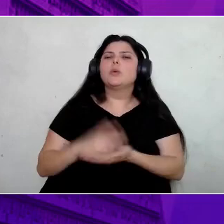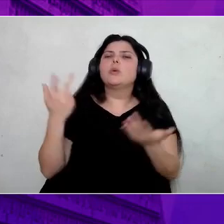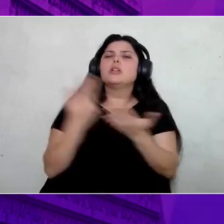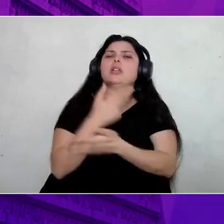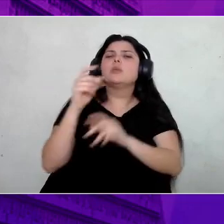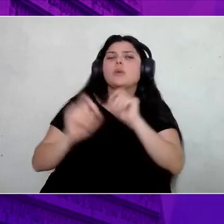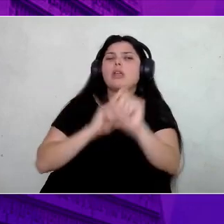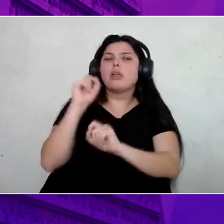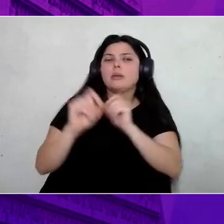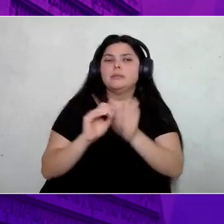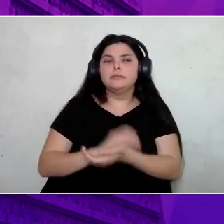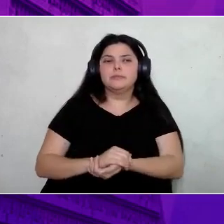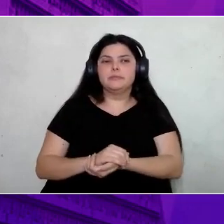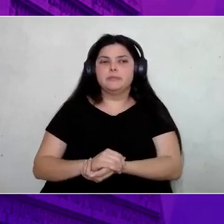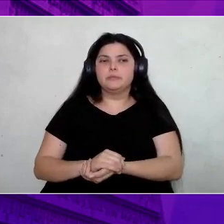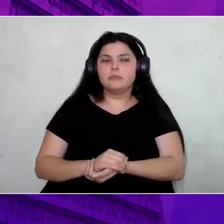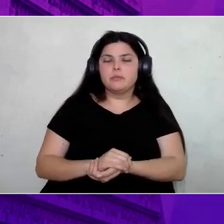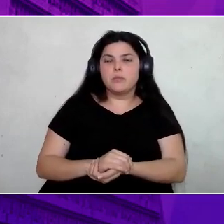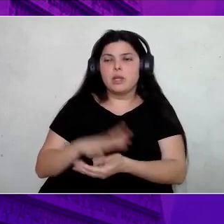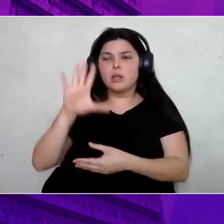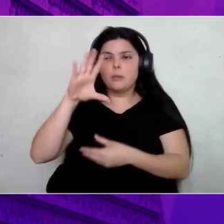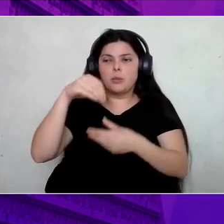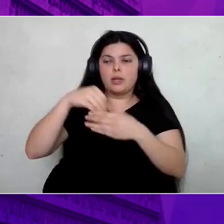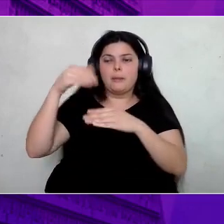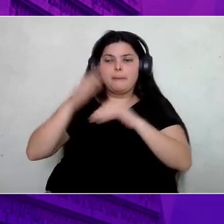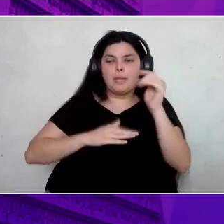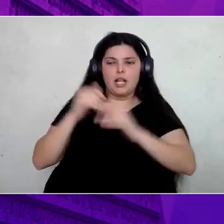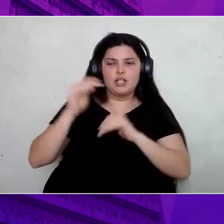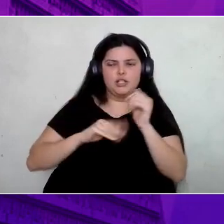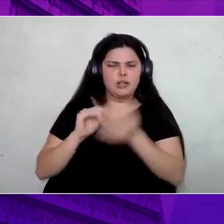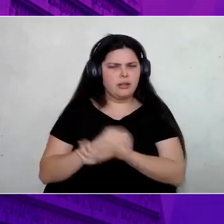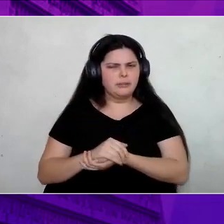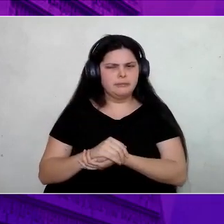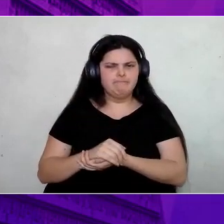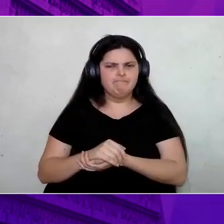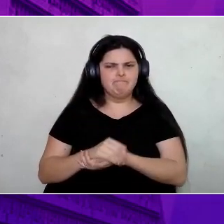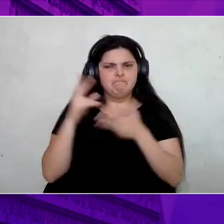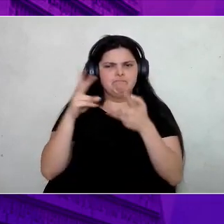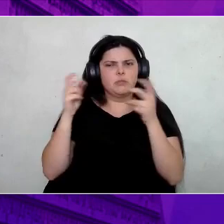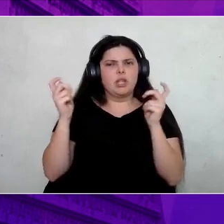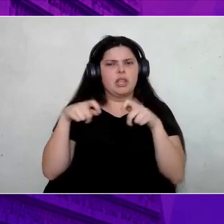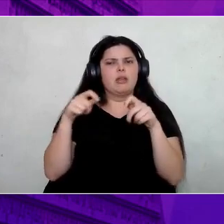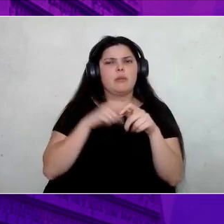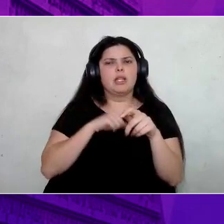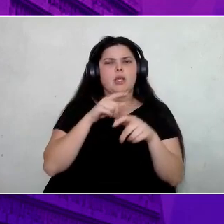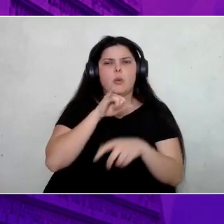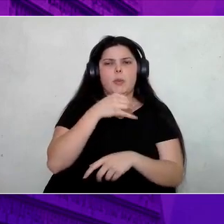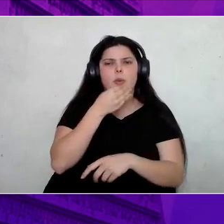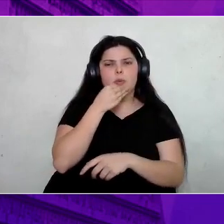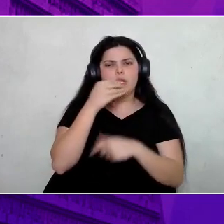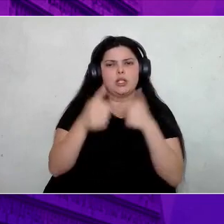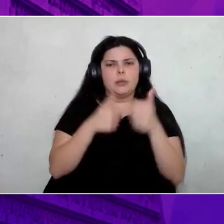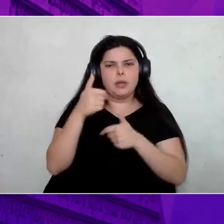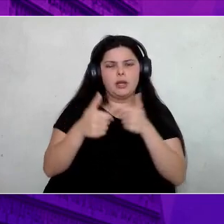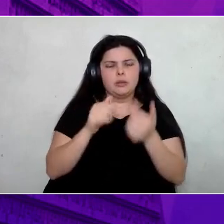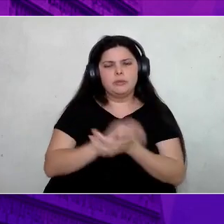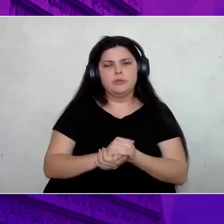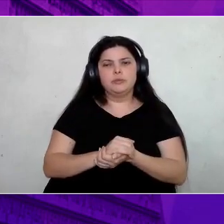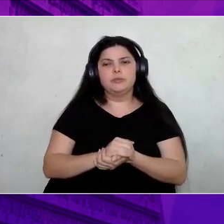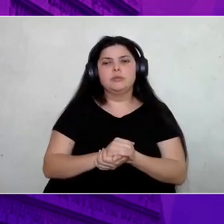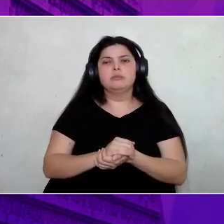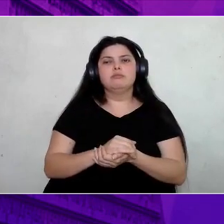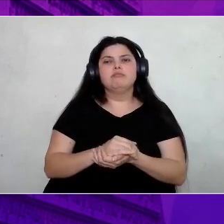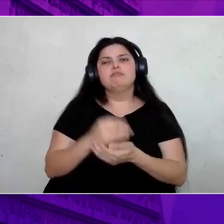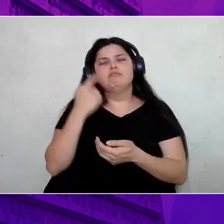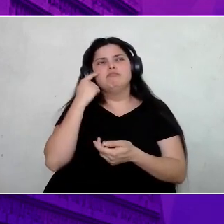trouxer para dentro de casa isso? E a gente começou a ver que realmente poderiam existir algumas oportunidades. E a gente viu e questionou, e se a gente for um